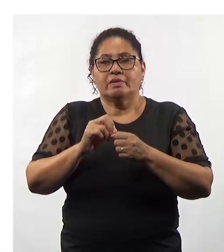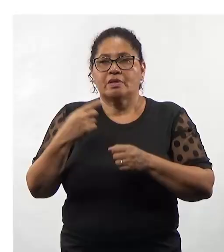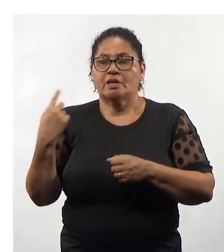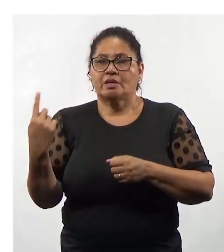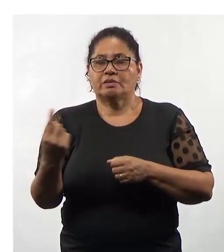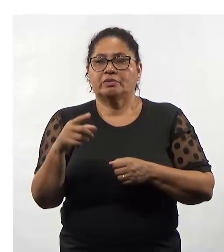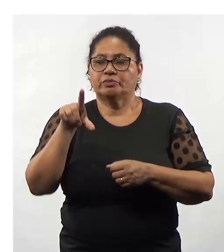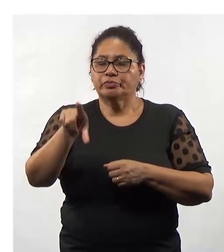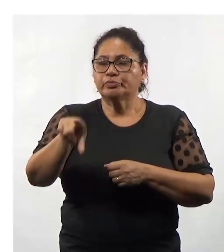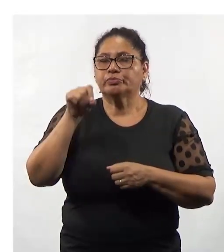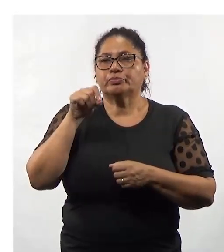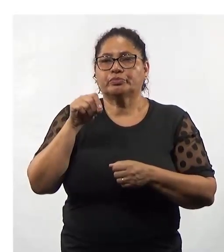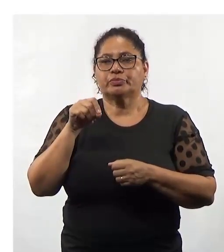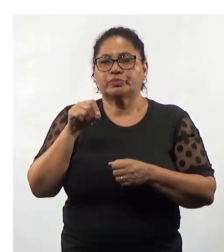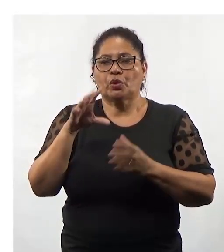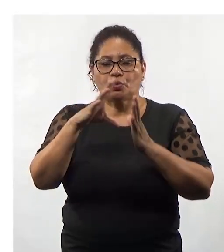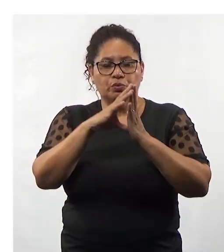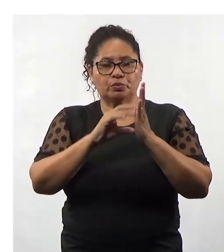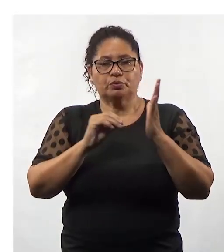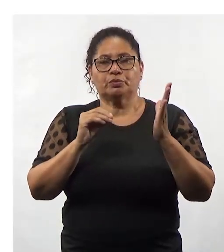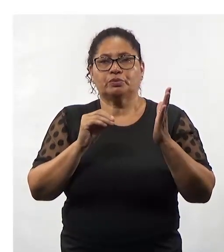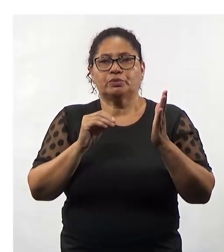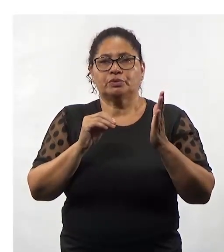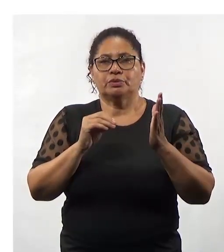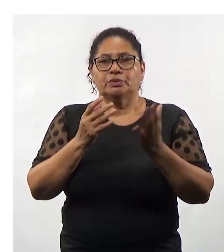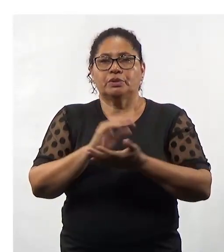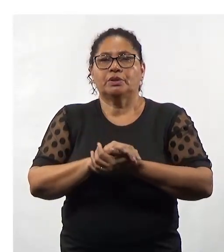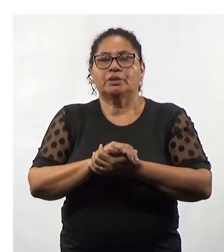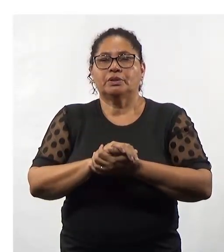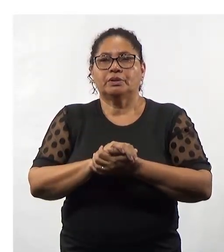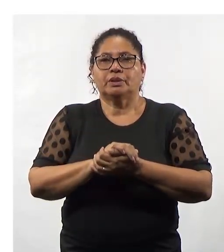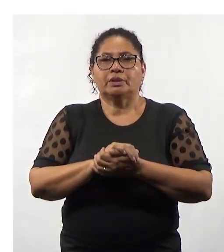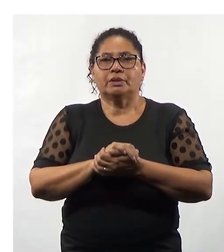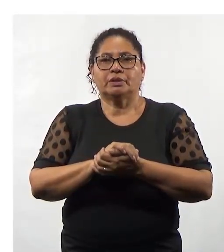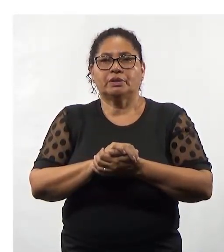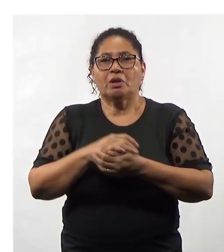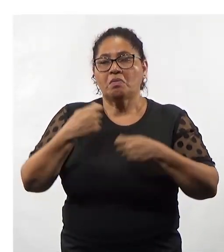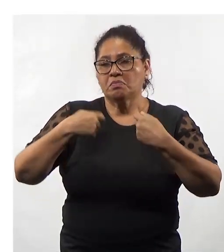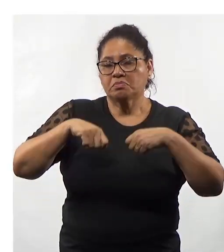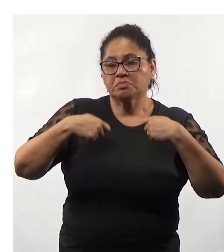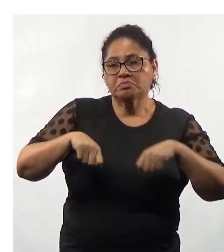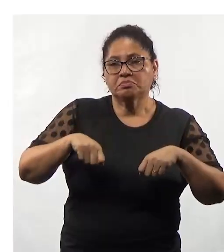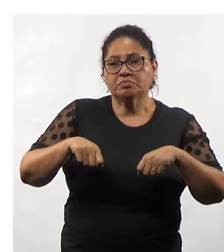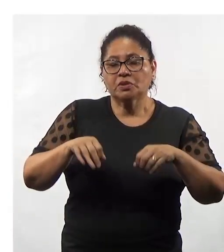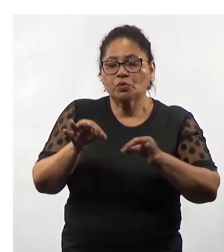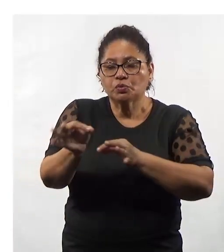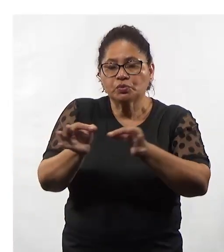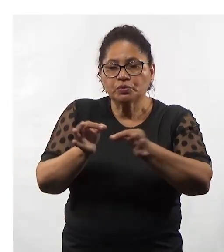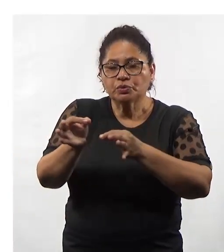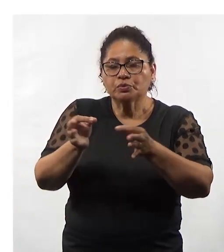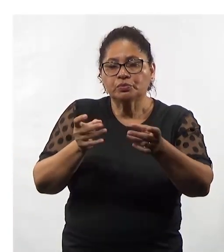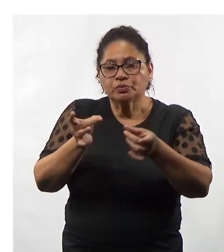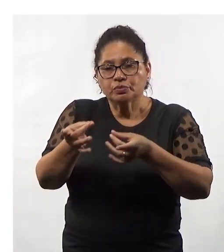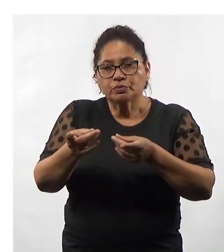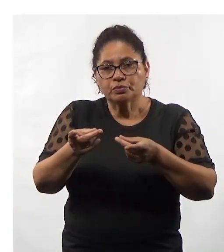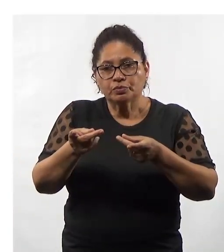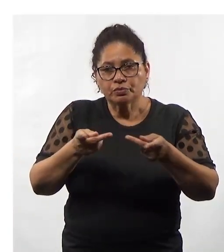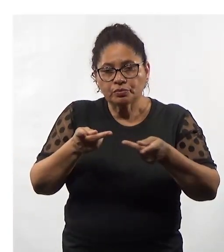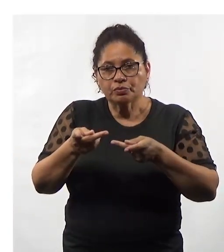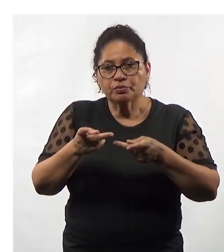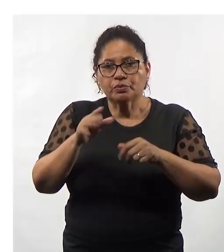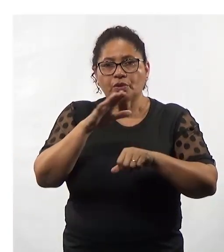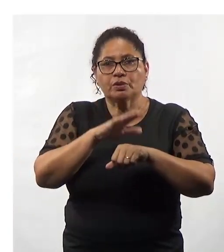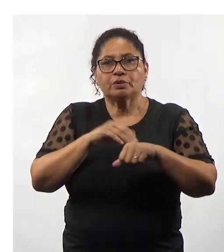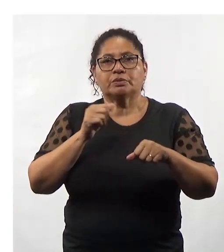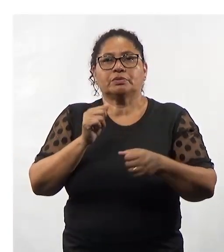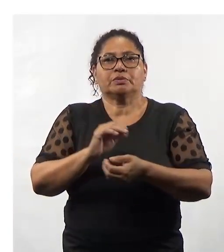nossa seleção, independente do modelo top-down ou bottom-up, nós precisamos organizar os projetos. E aí nós vamos chamar